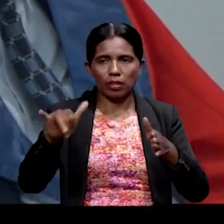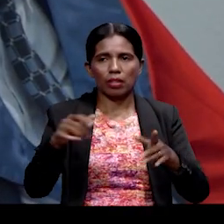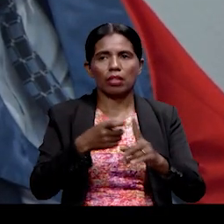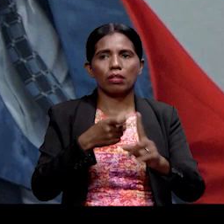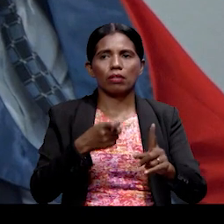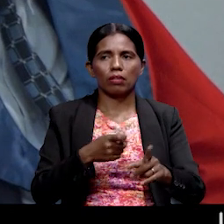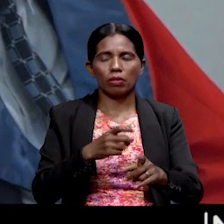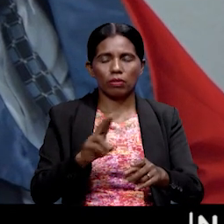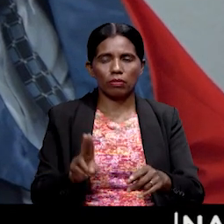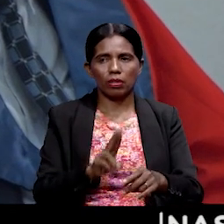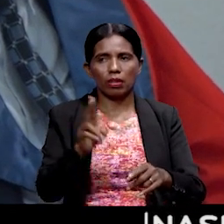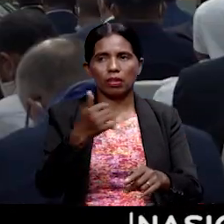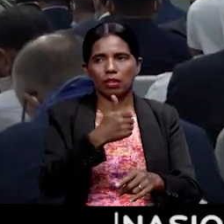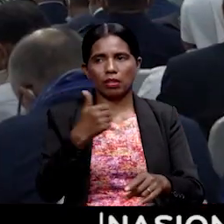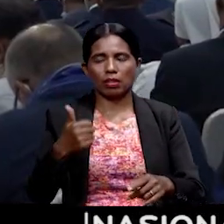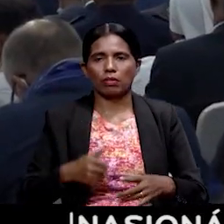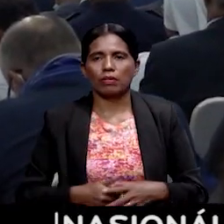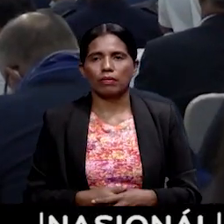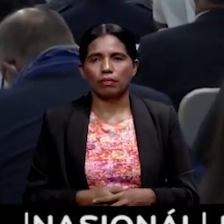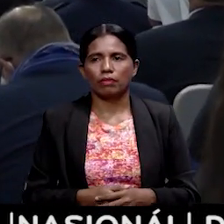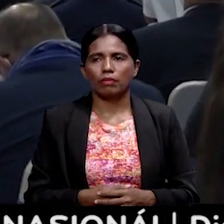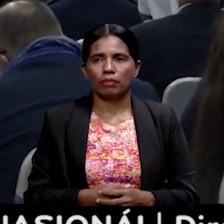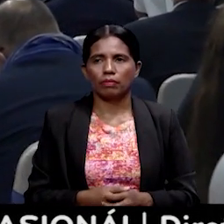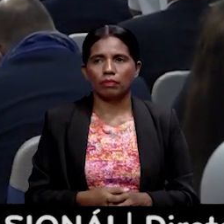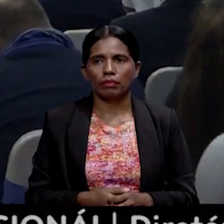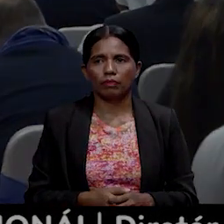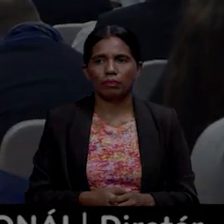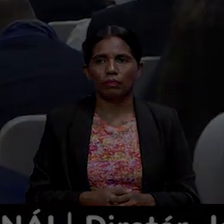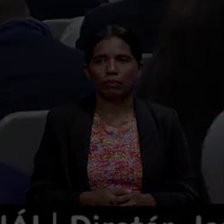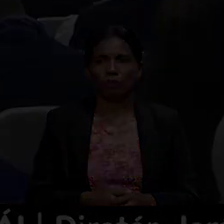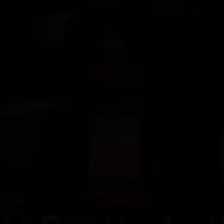Universidade Siracelo. Leopoldina de Carvalho, Agostinho da Costa, GMN.